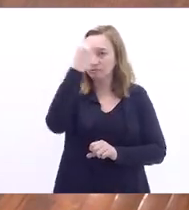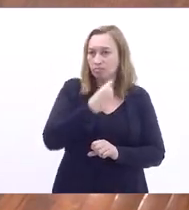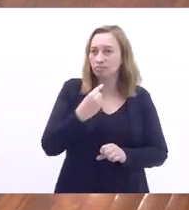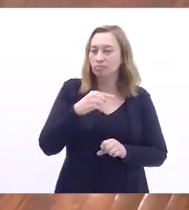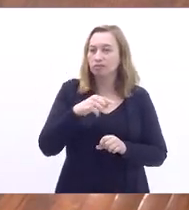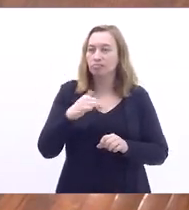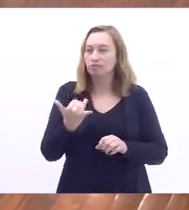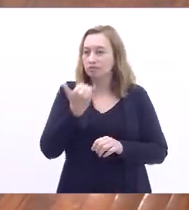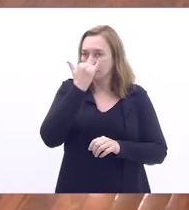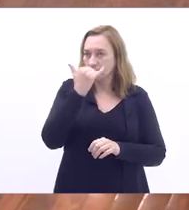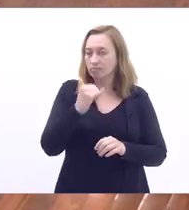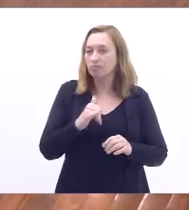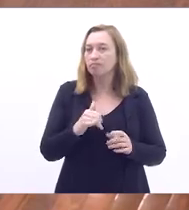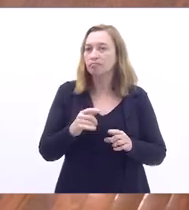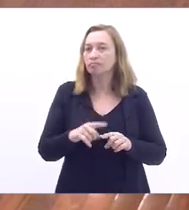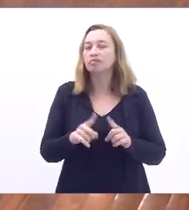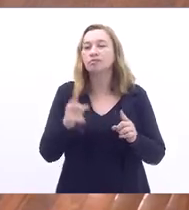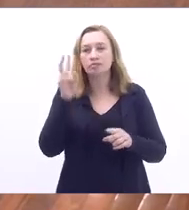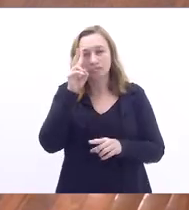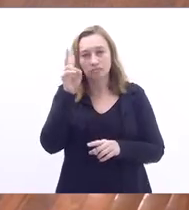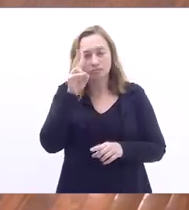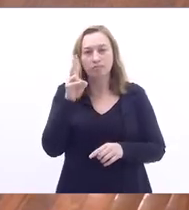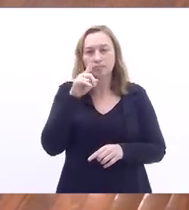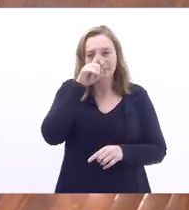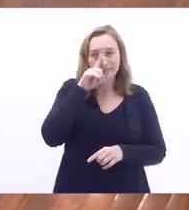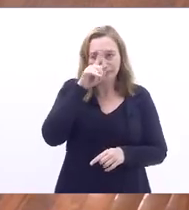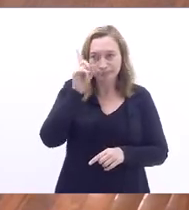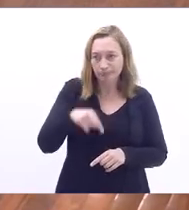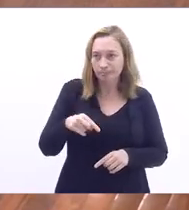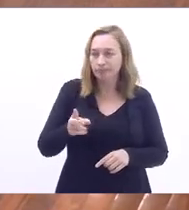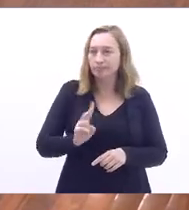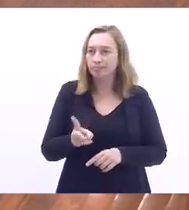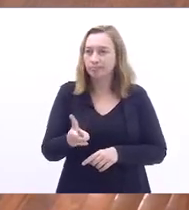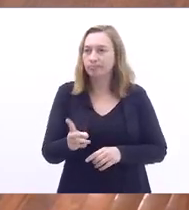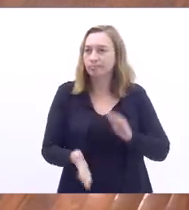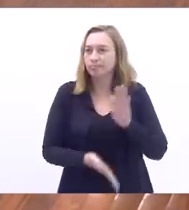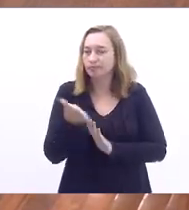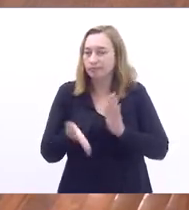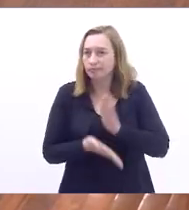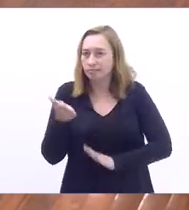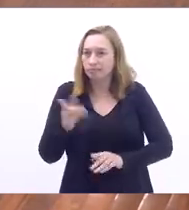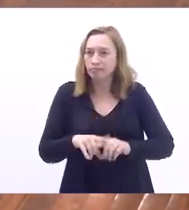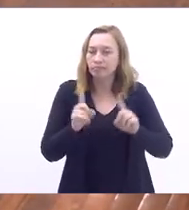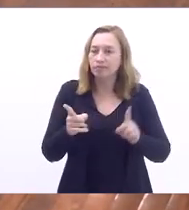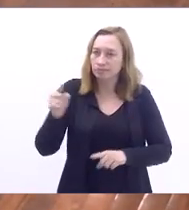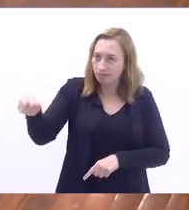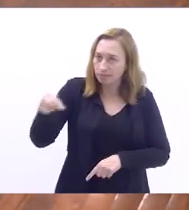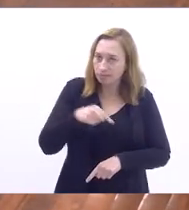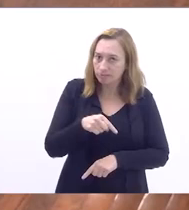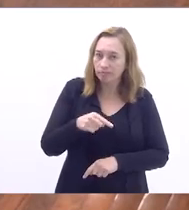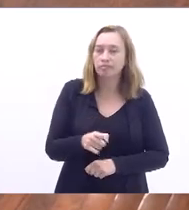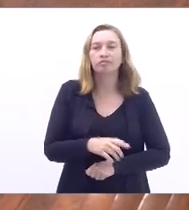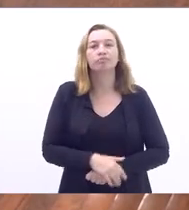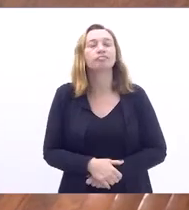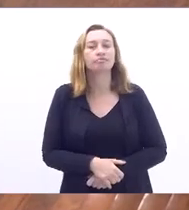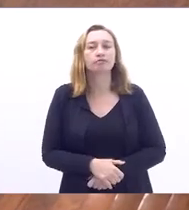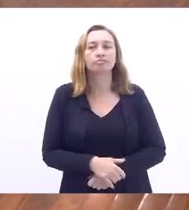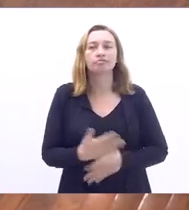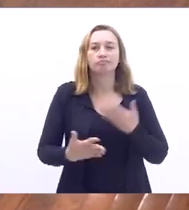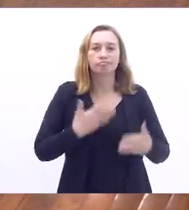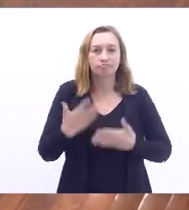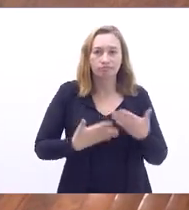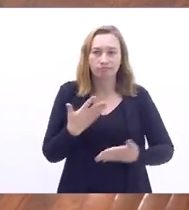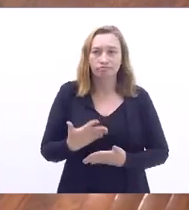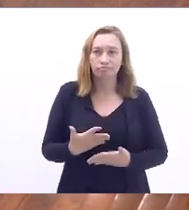acidente gravíssimo o que nos lembra também o risco que é a gente tá sempre fazendo esse deslocamento mas a gente vem aqui e Com